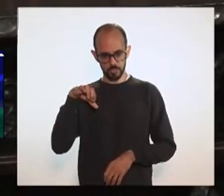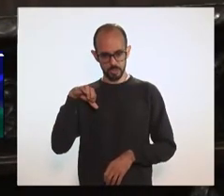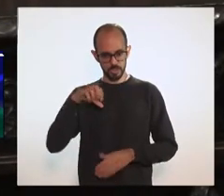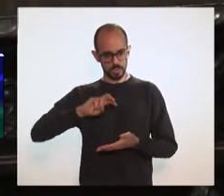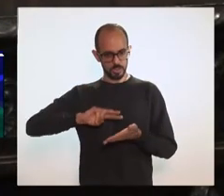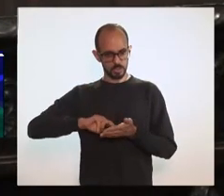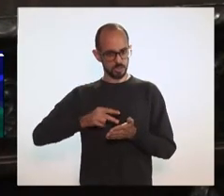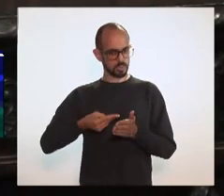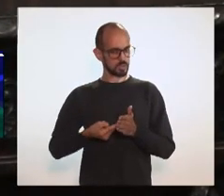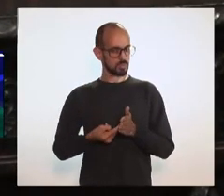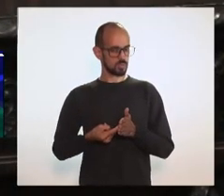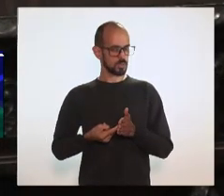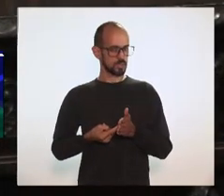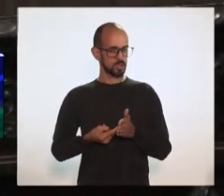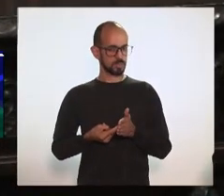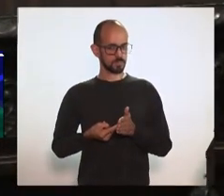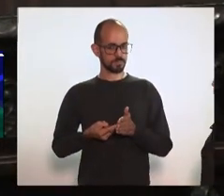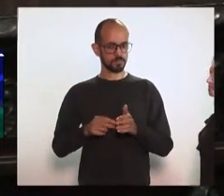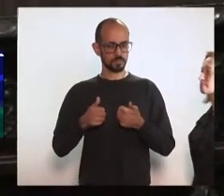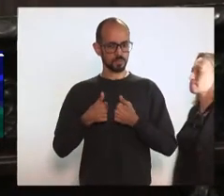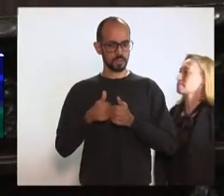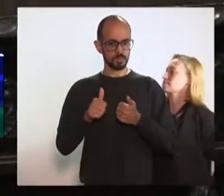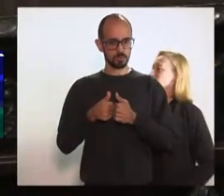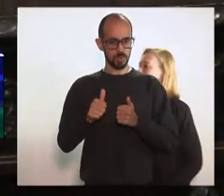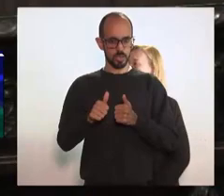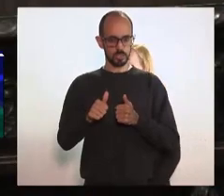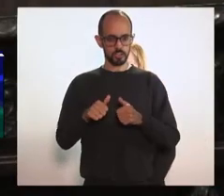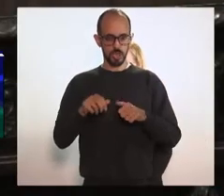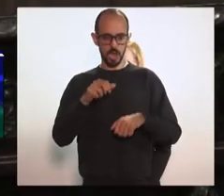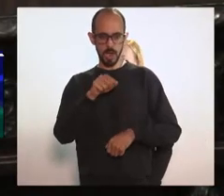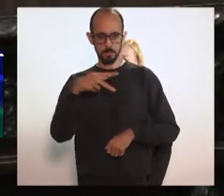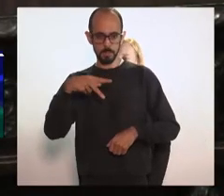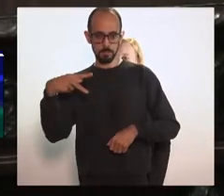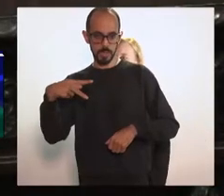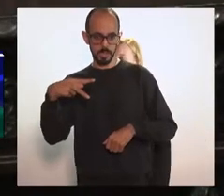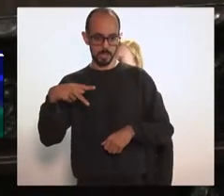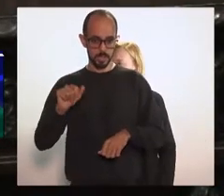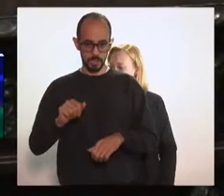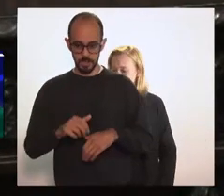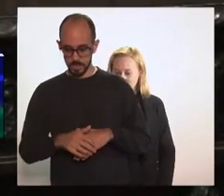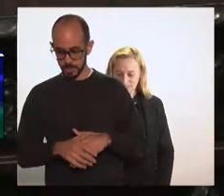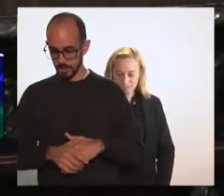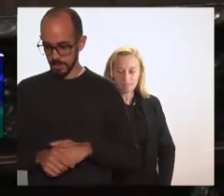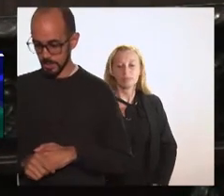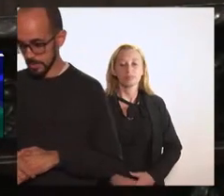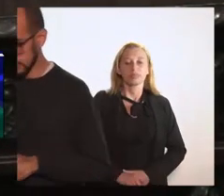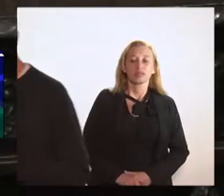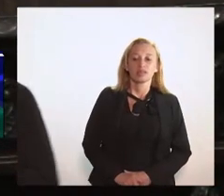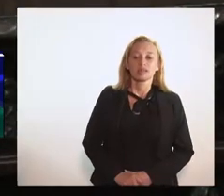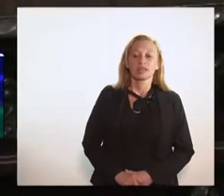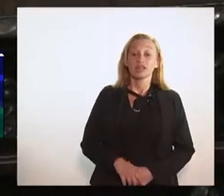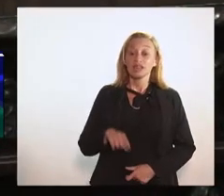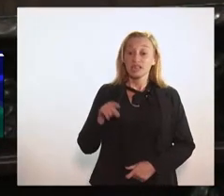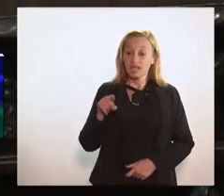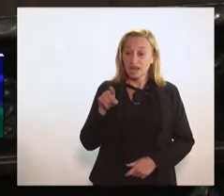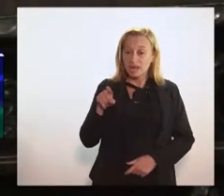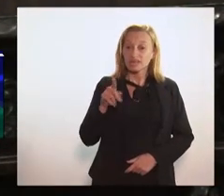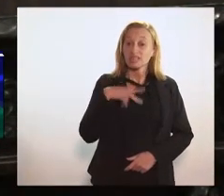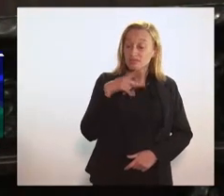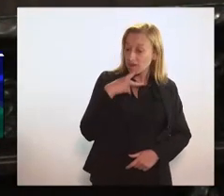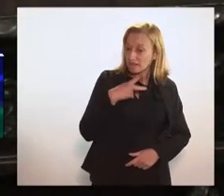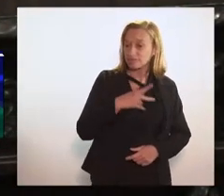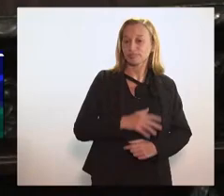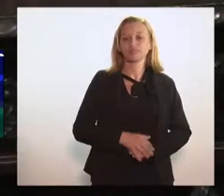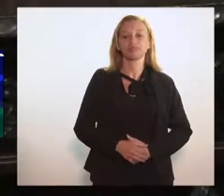app, é uma situação que confronta aquilo que ele está pregando, que ele está